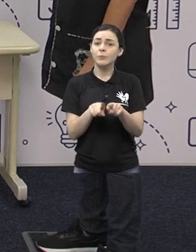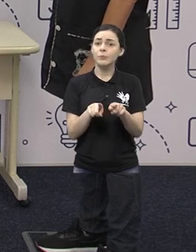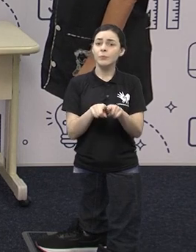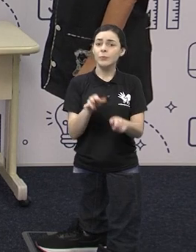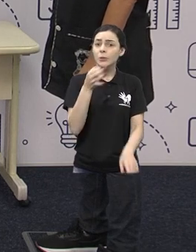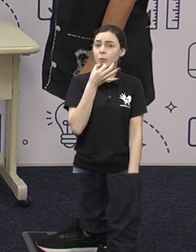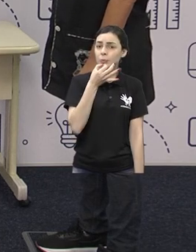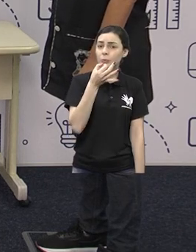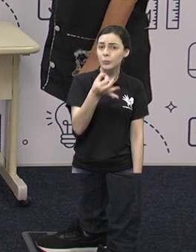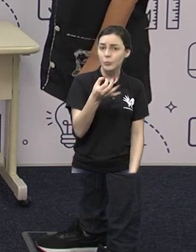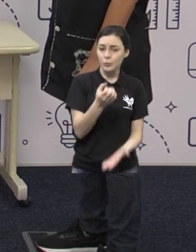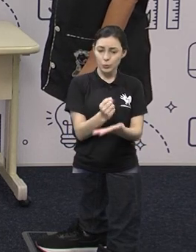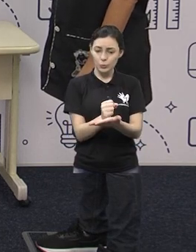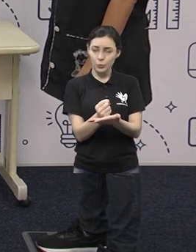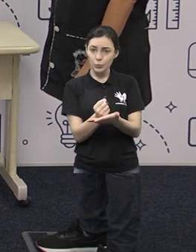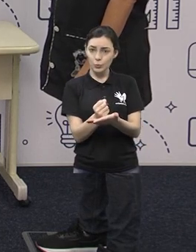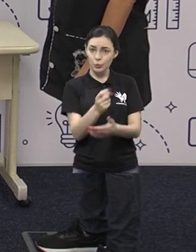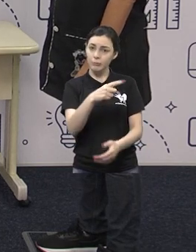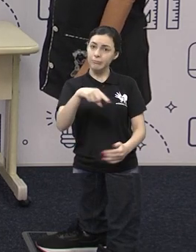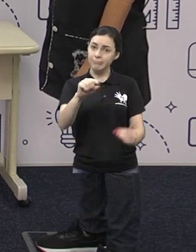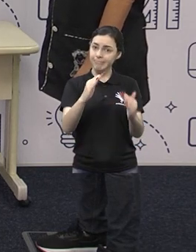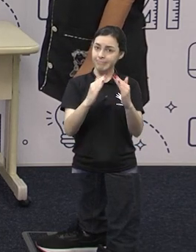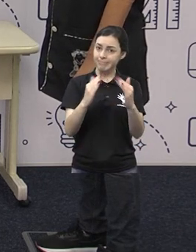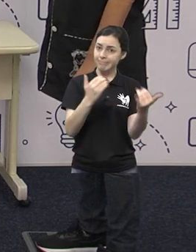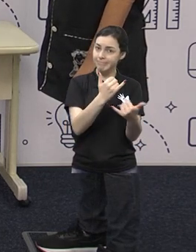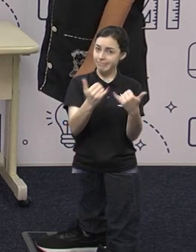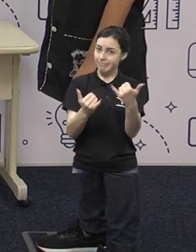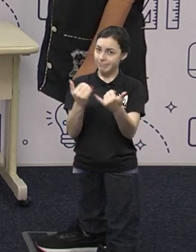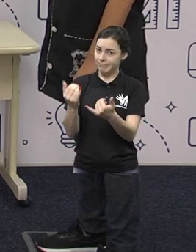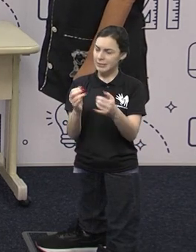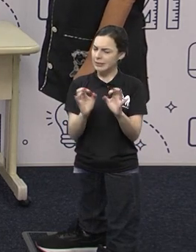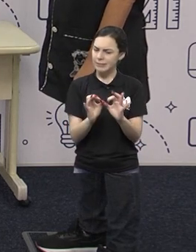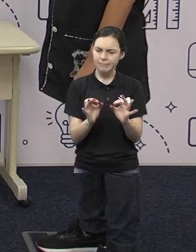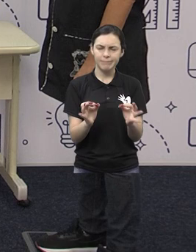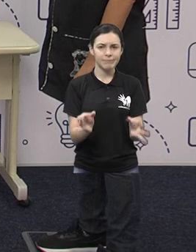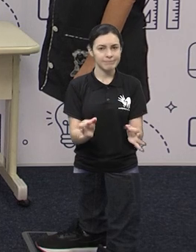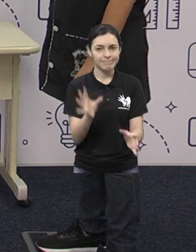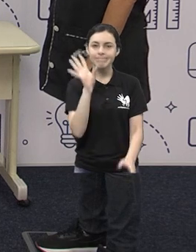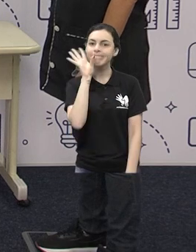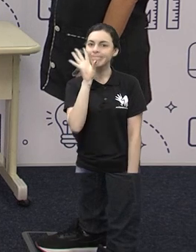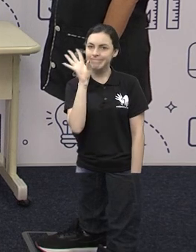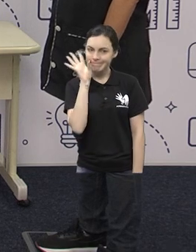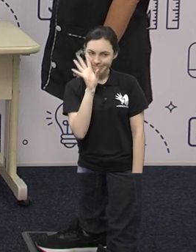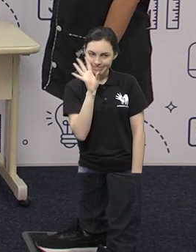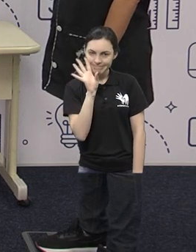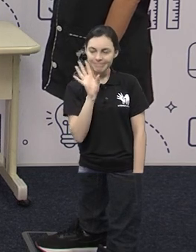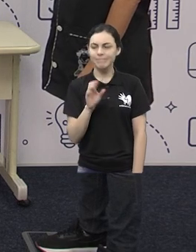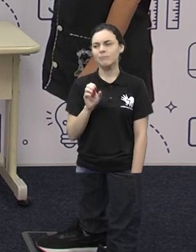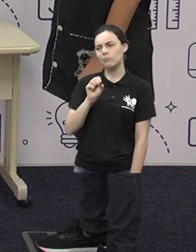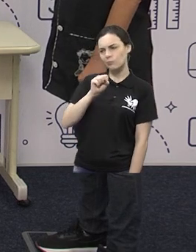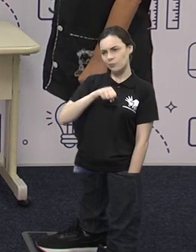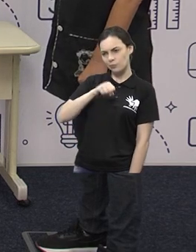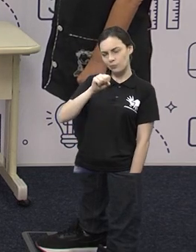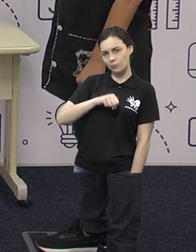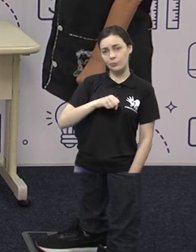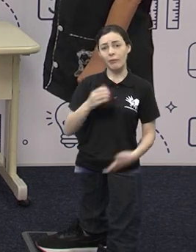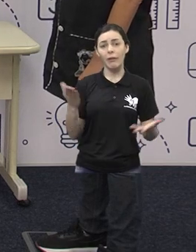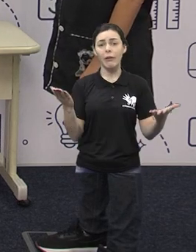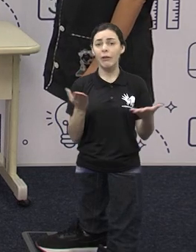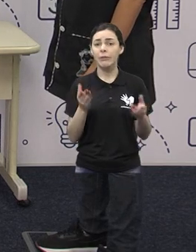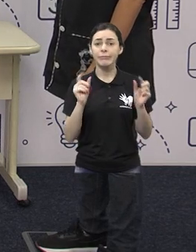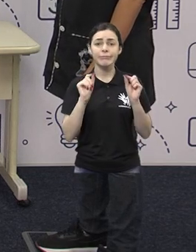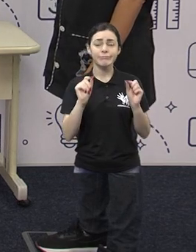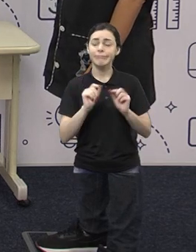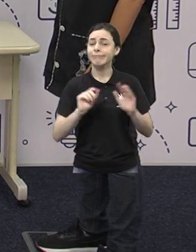nossa aula, deixamos como sugestão esse jogo para vocês fazerem em casa, bem simples, bem bacana, Sim. né, professora